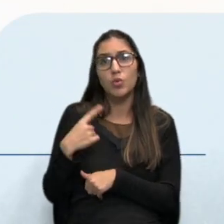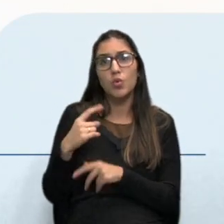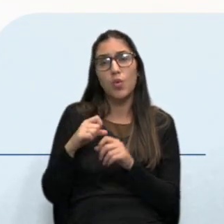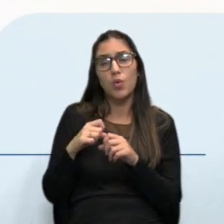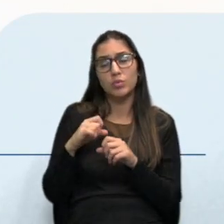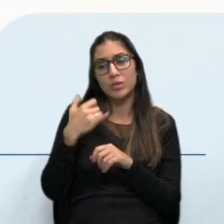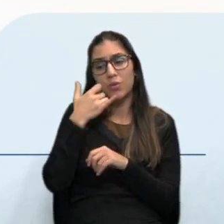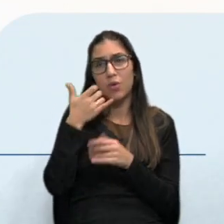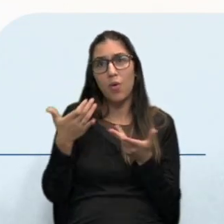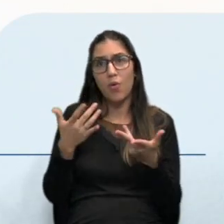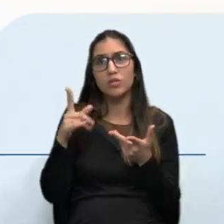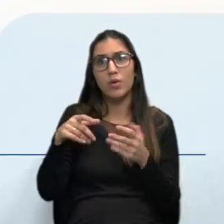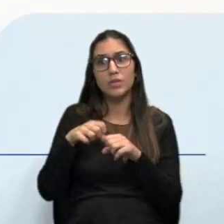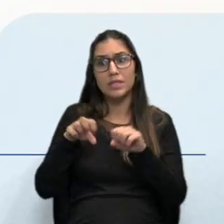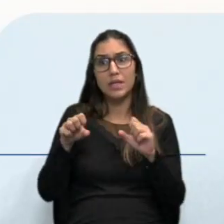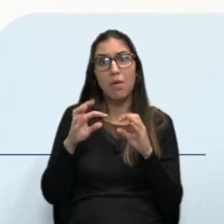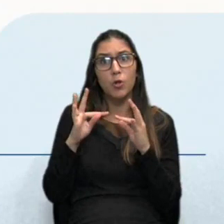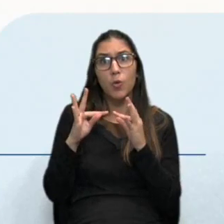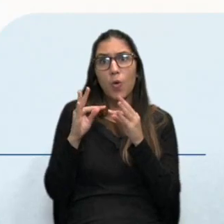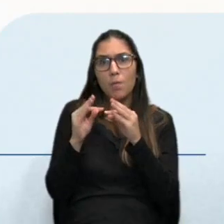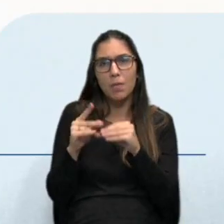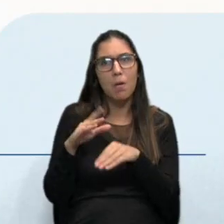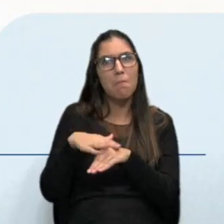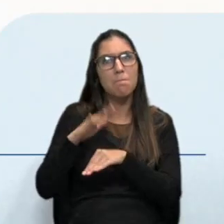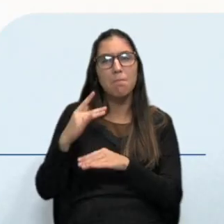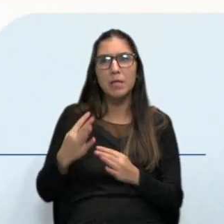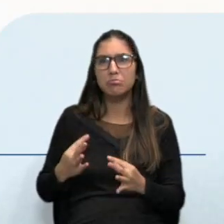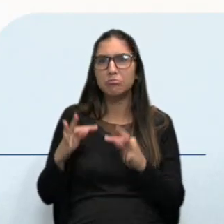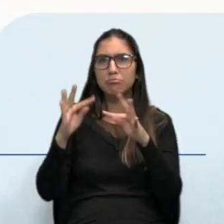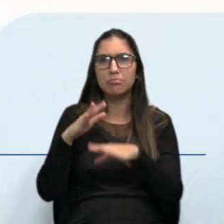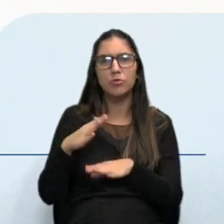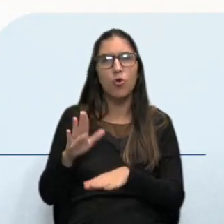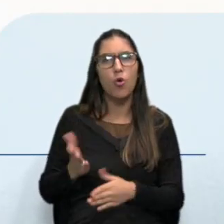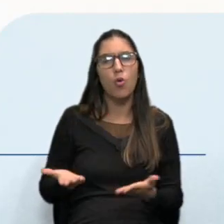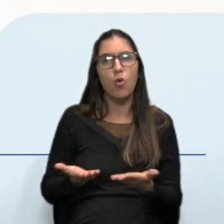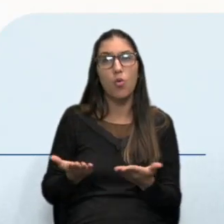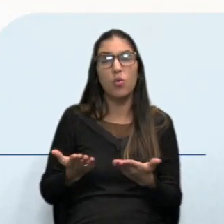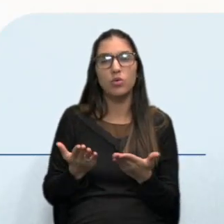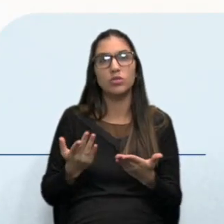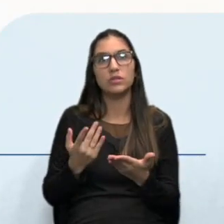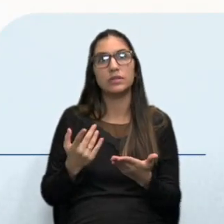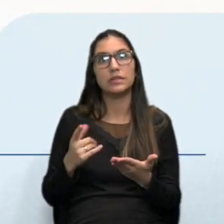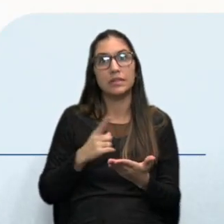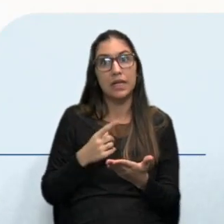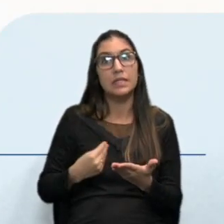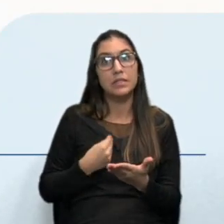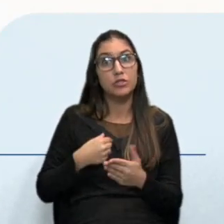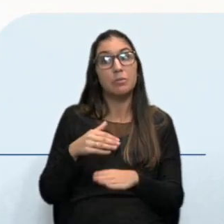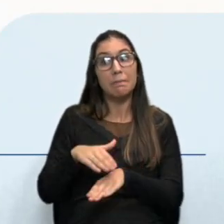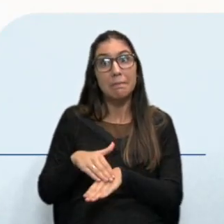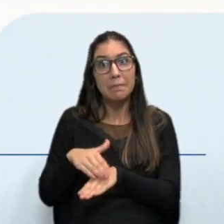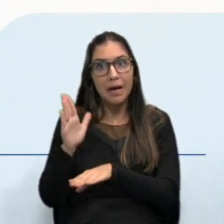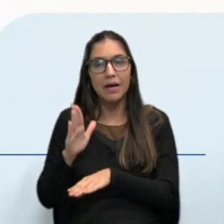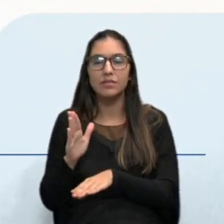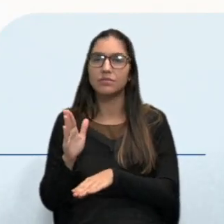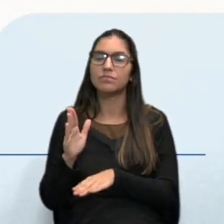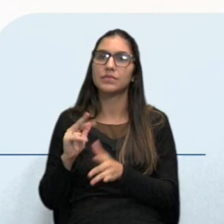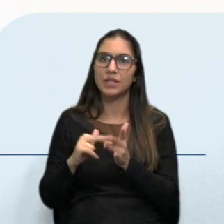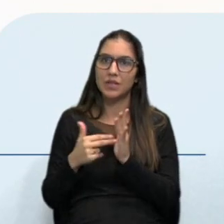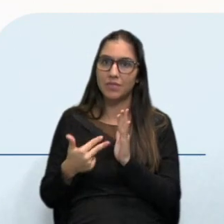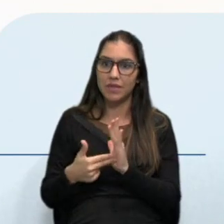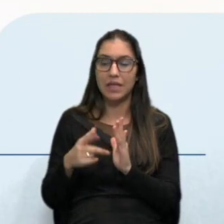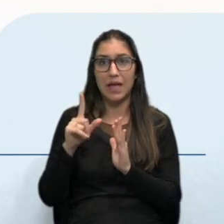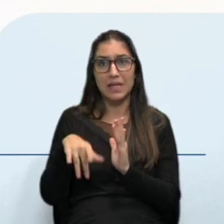celular hoje, porque ele é o sistema global, é um dos mais avançados que a gente tem hoje em dia. Lógico que existem sistemas mais avançados, não quer dizer